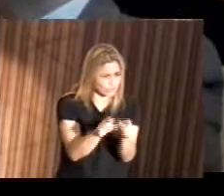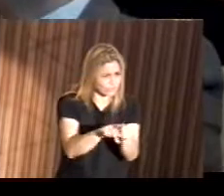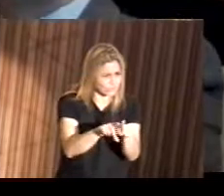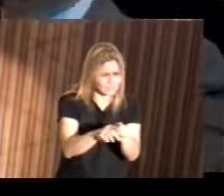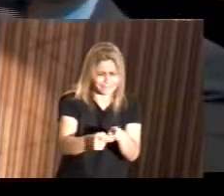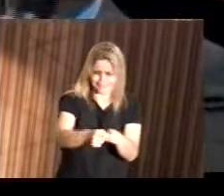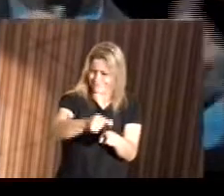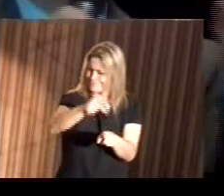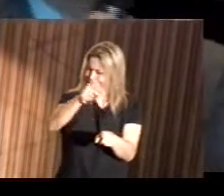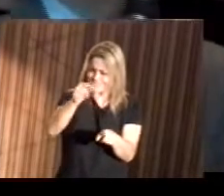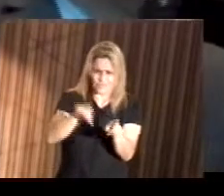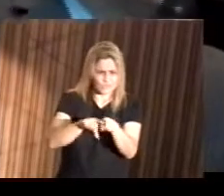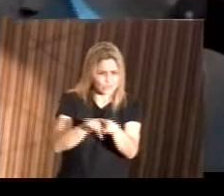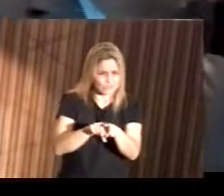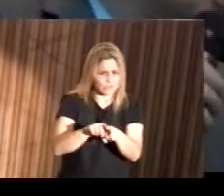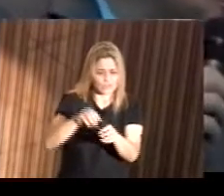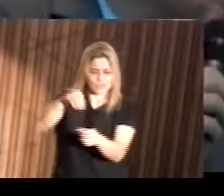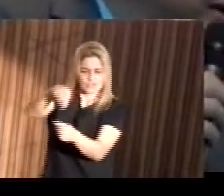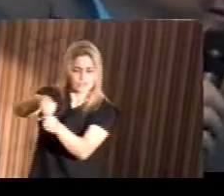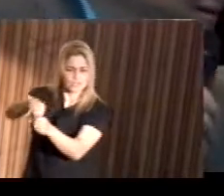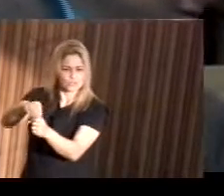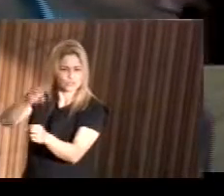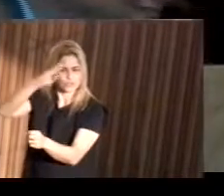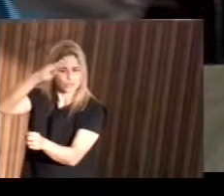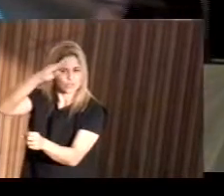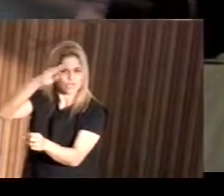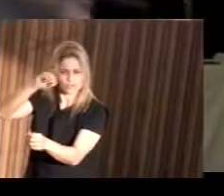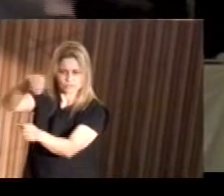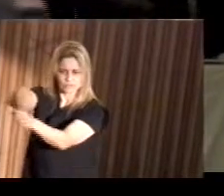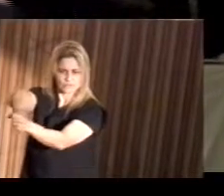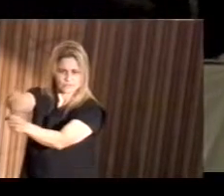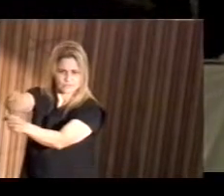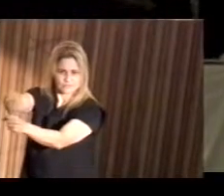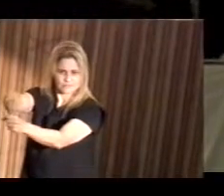na casa dos soldados que os prenderam.